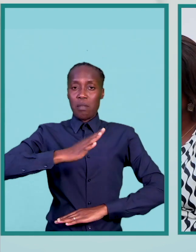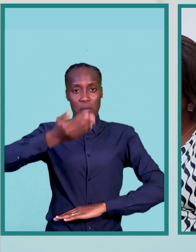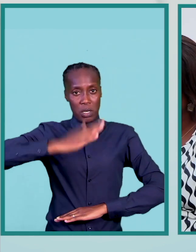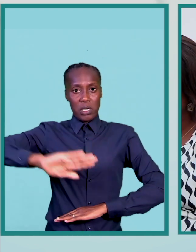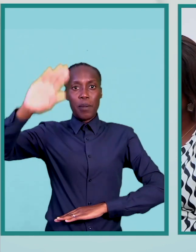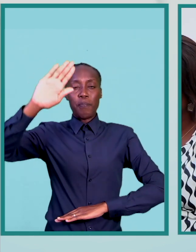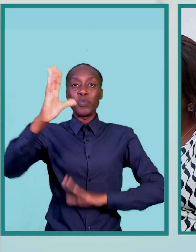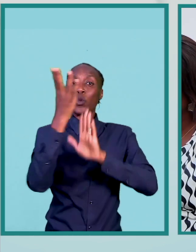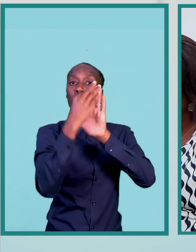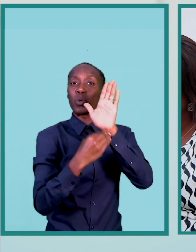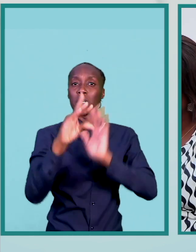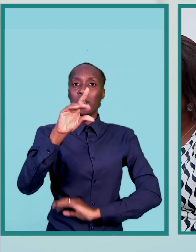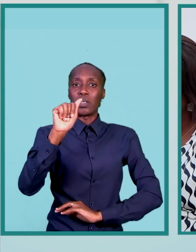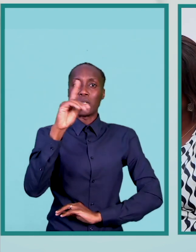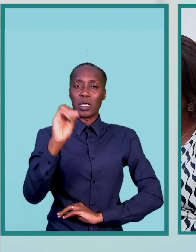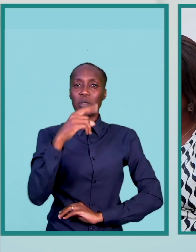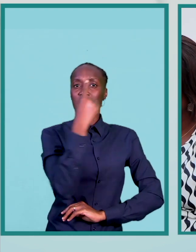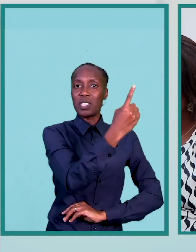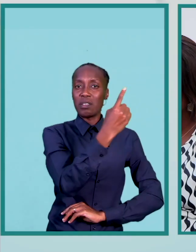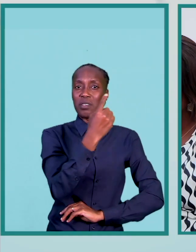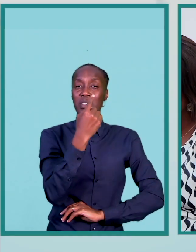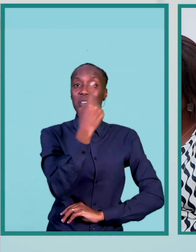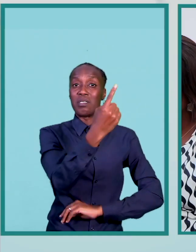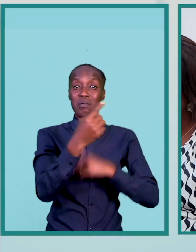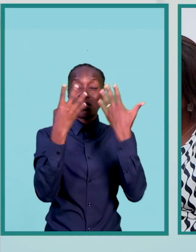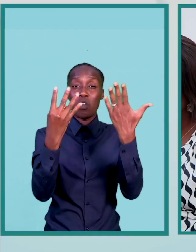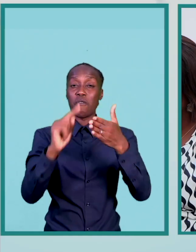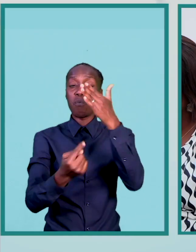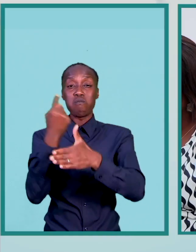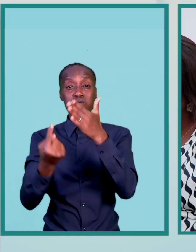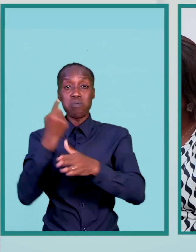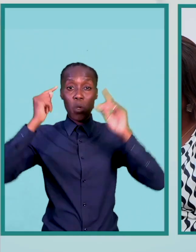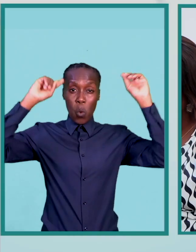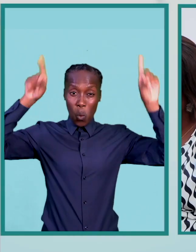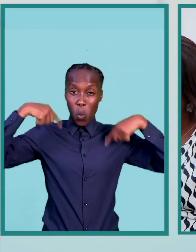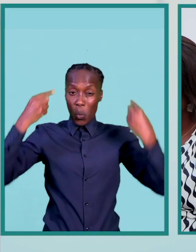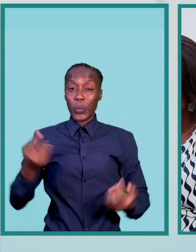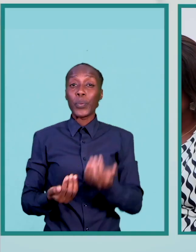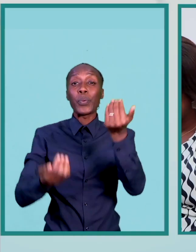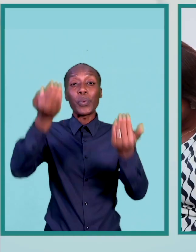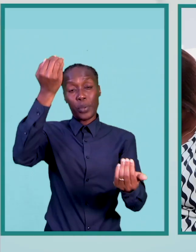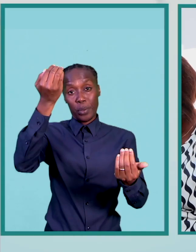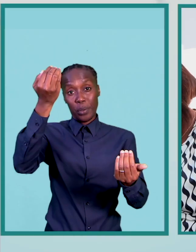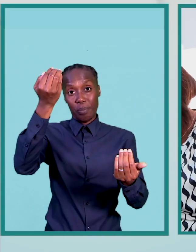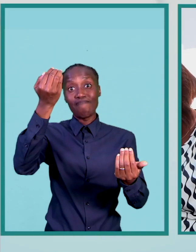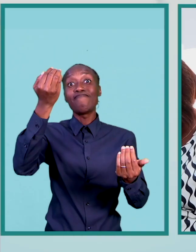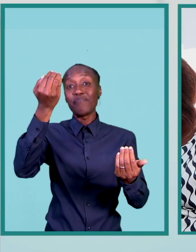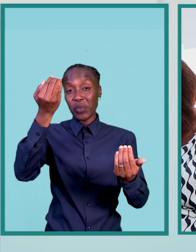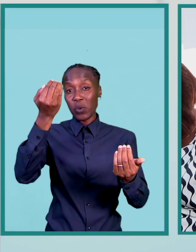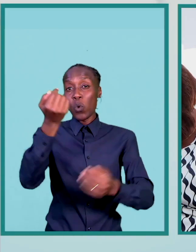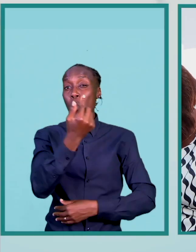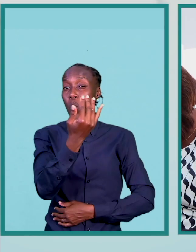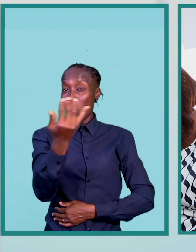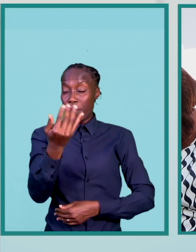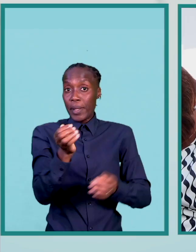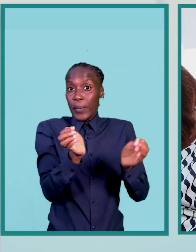nacional, nós tivemos um dado nestes 6 meses de 119 casos de uniões prematuras. Não sei se percebem. São casos